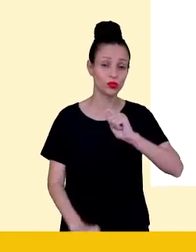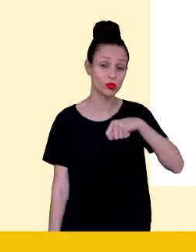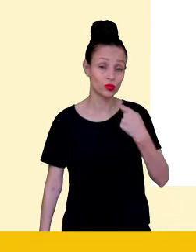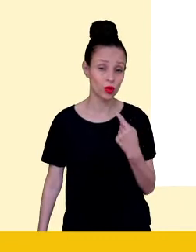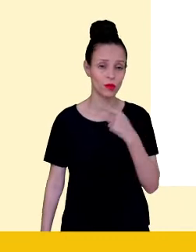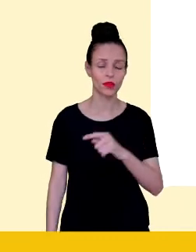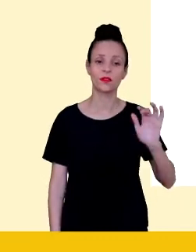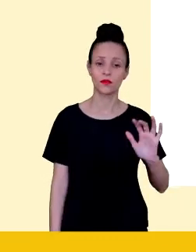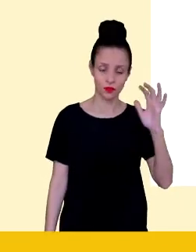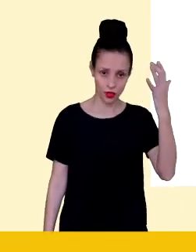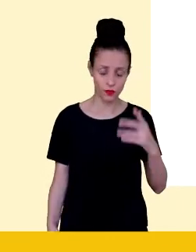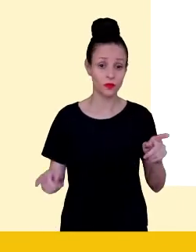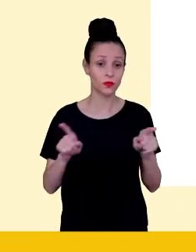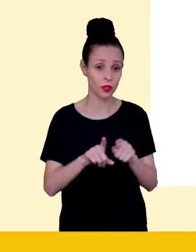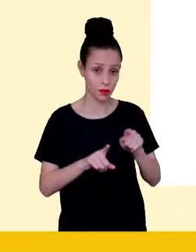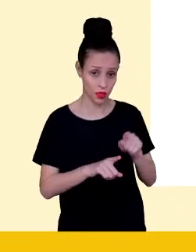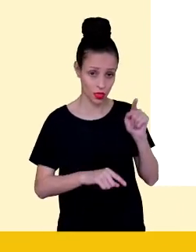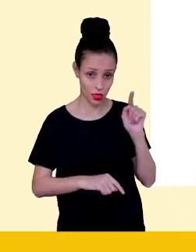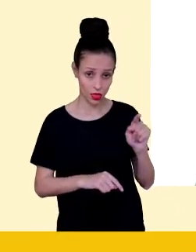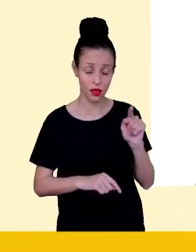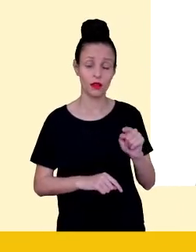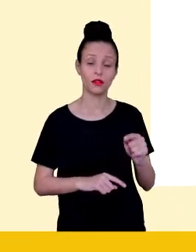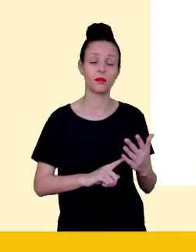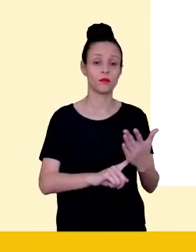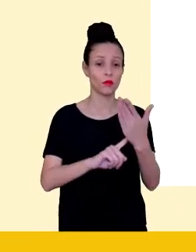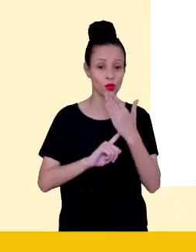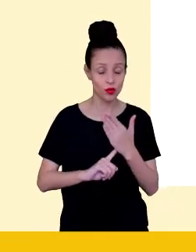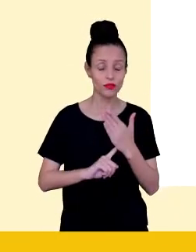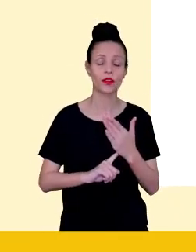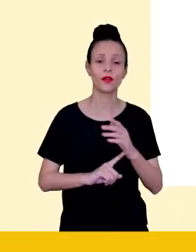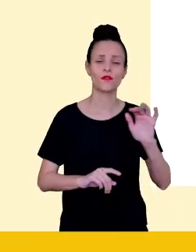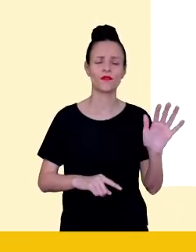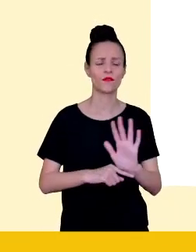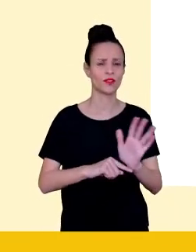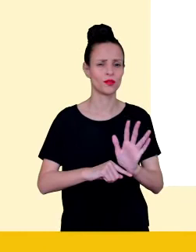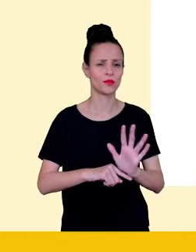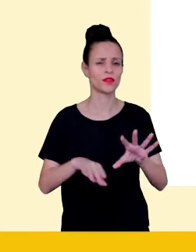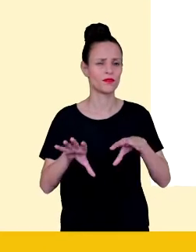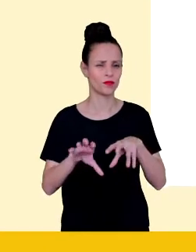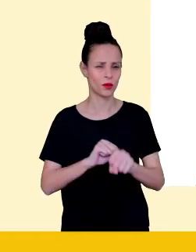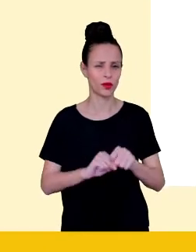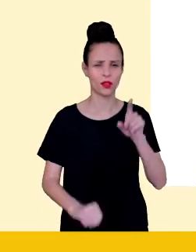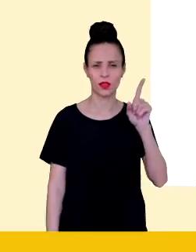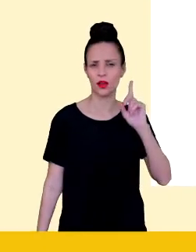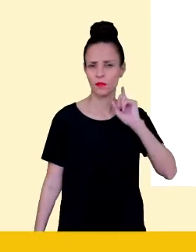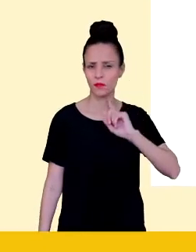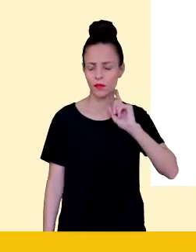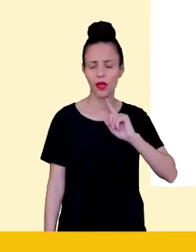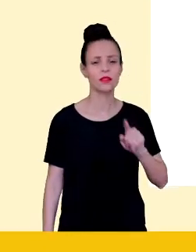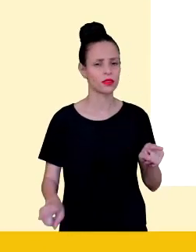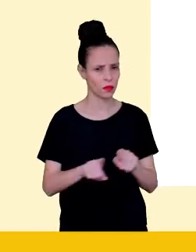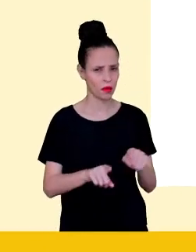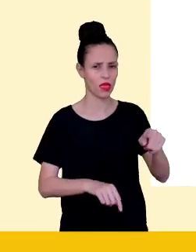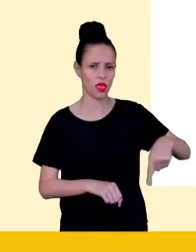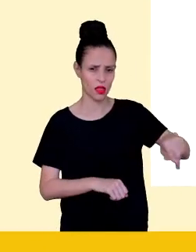sabe, né, pouco se tem um registro. Tanto é que quando eles trouxeram o filme lá da formatura lá em Belo